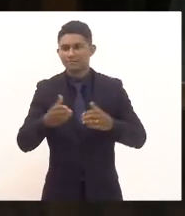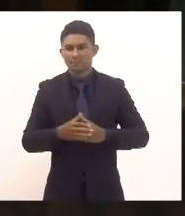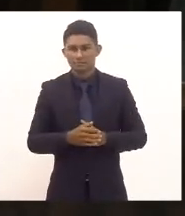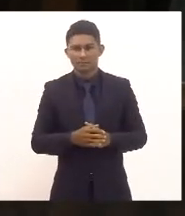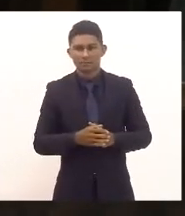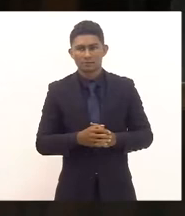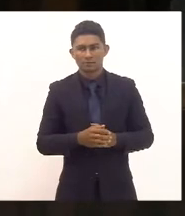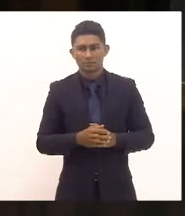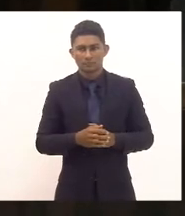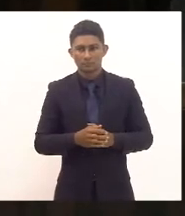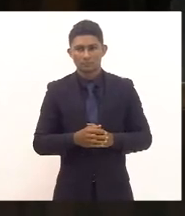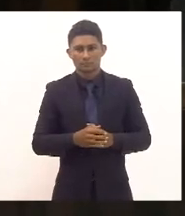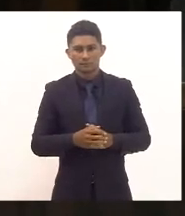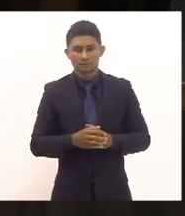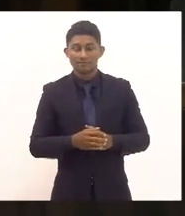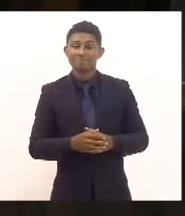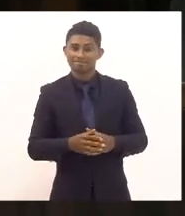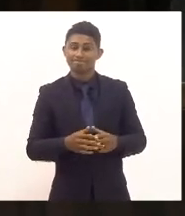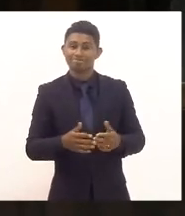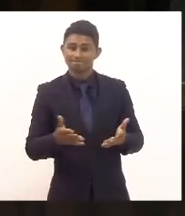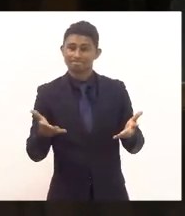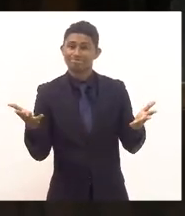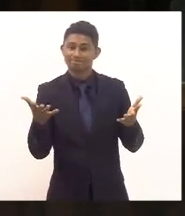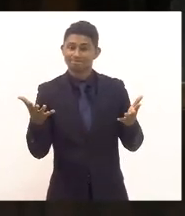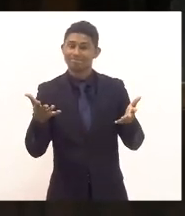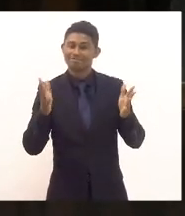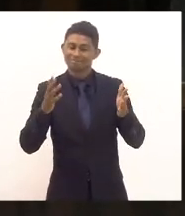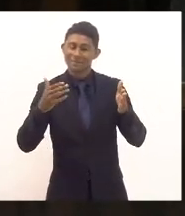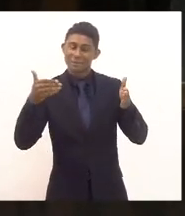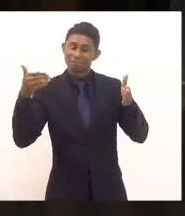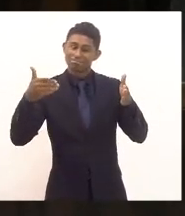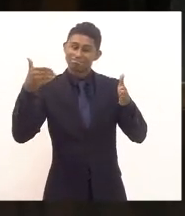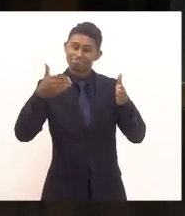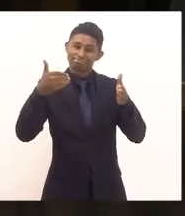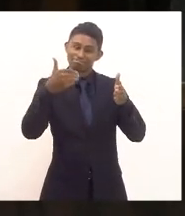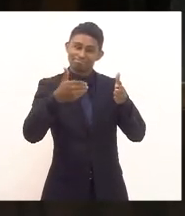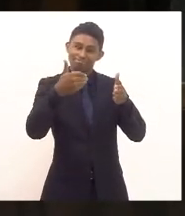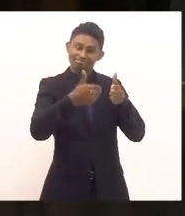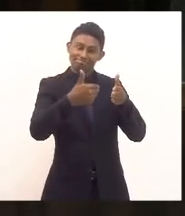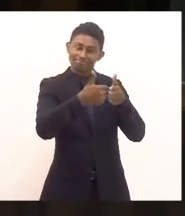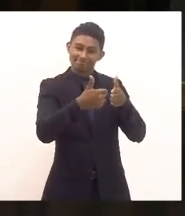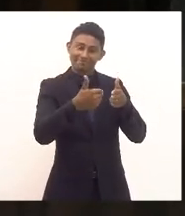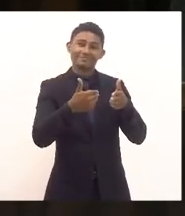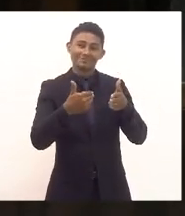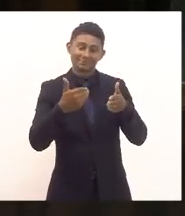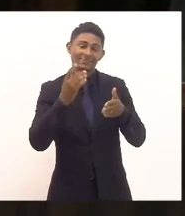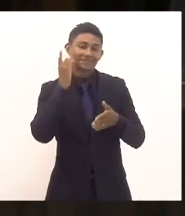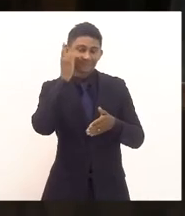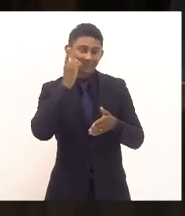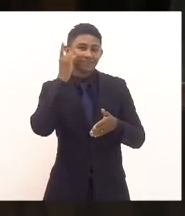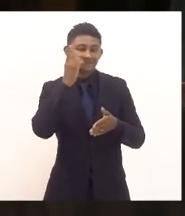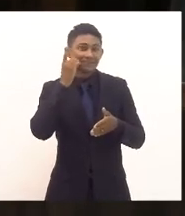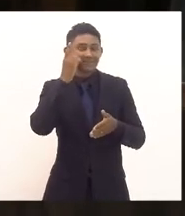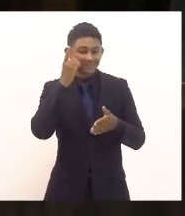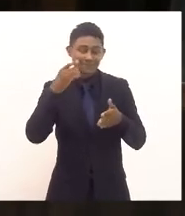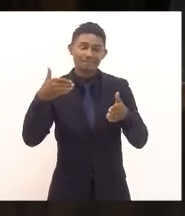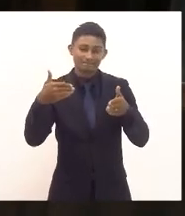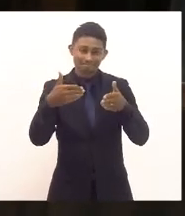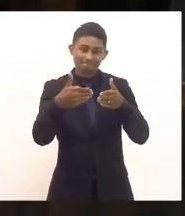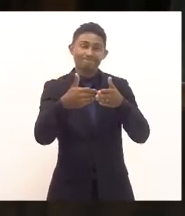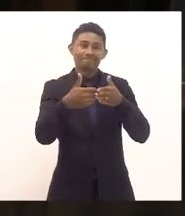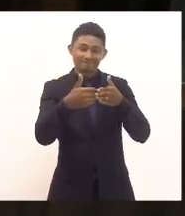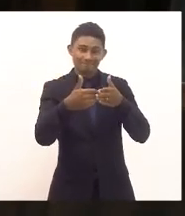logicamente Estamos nos minutos finais do mandato e daqui a pouco tem a lógica